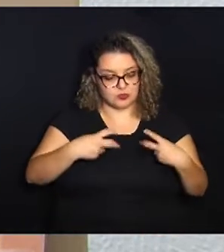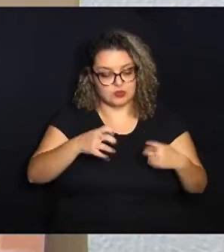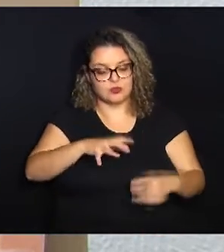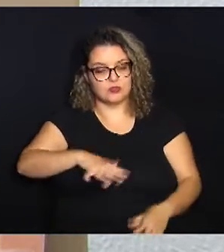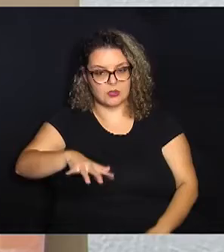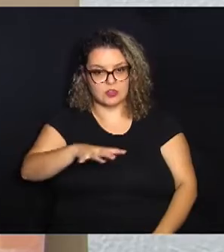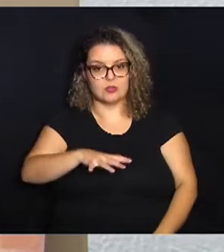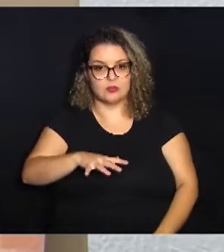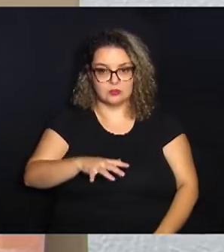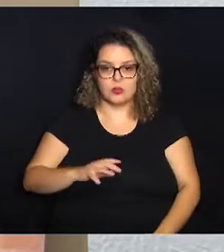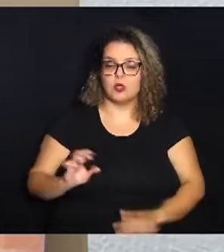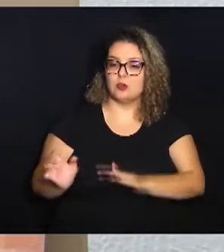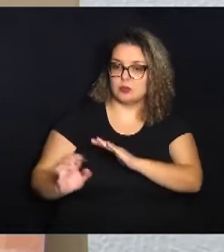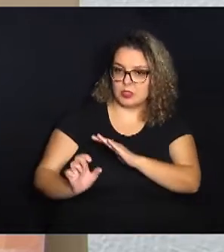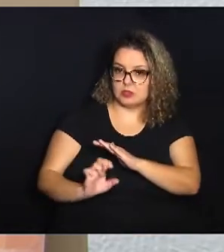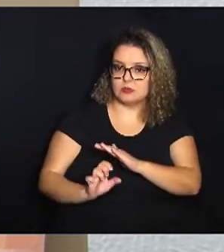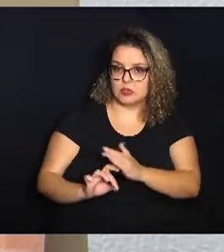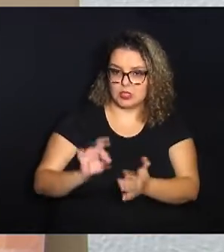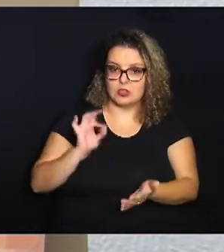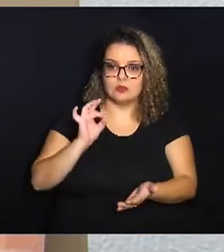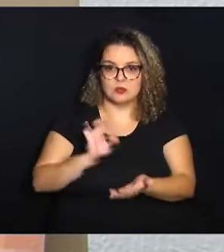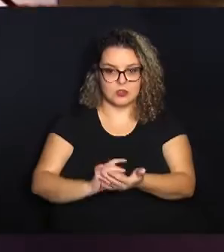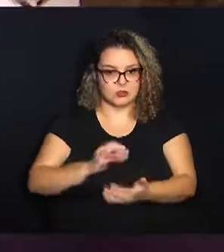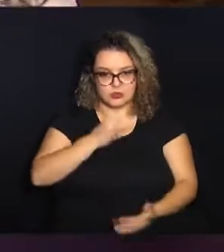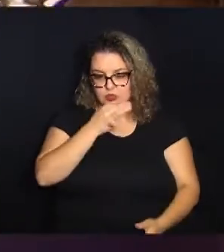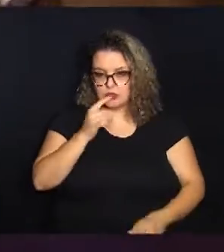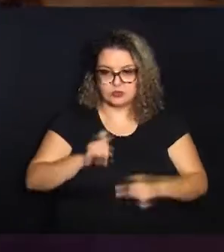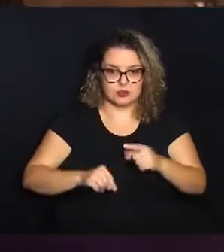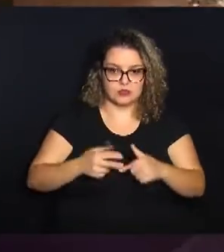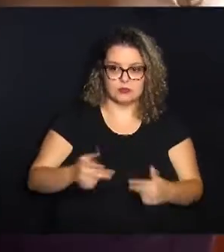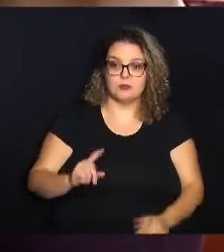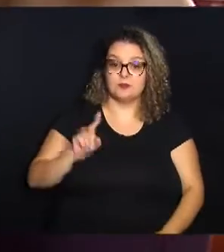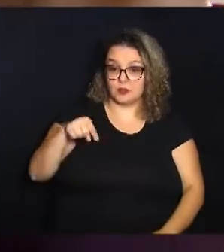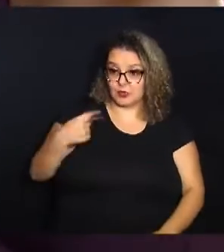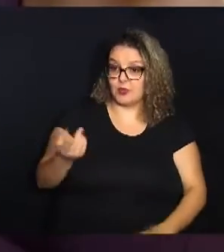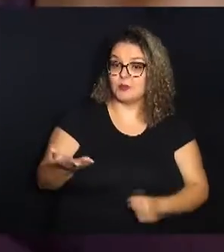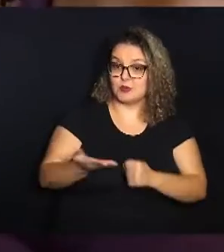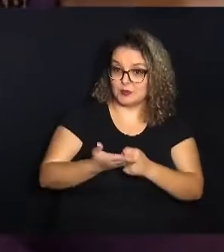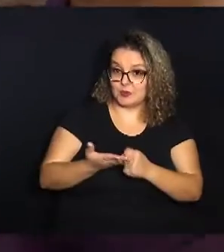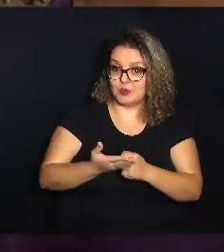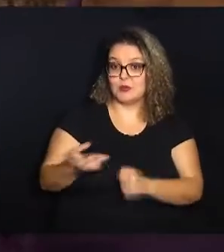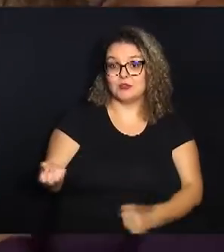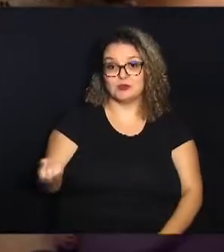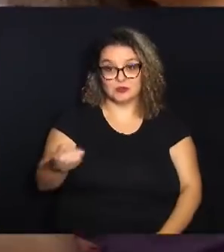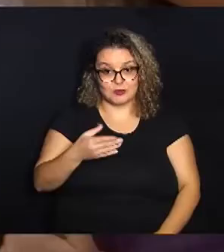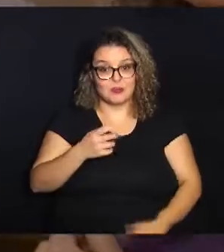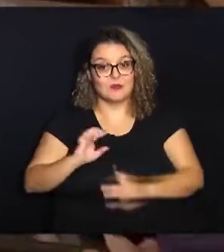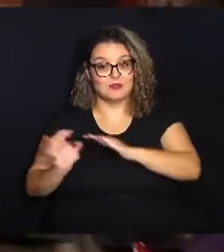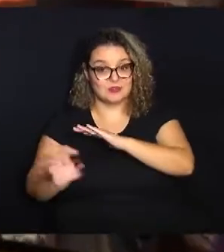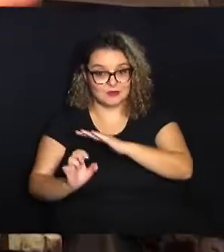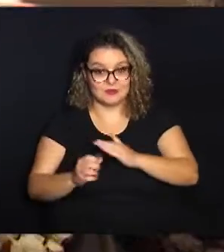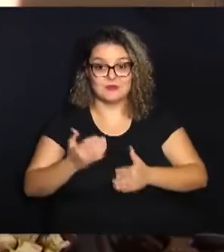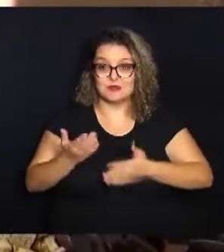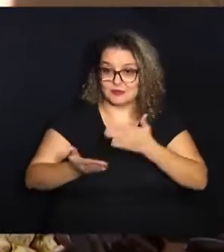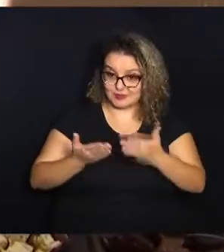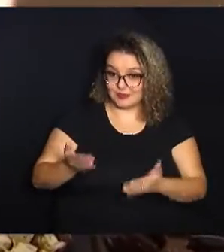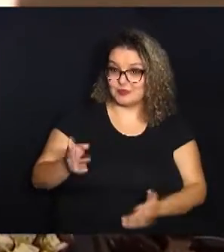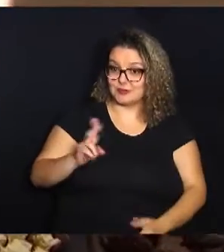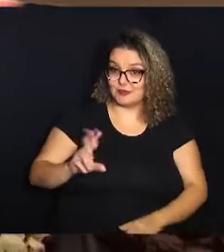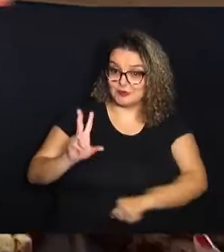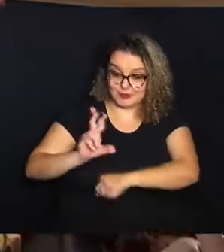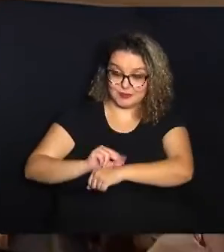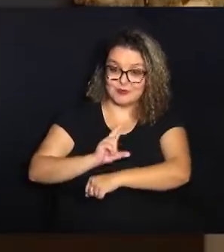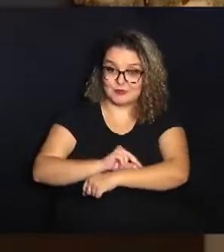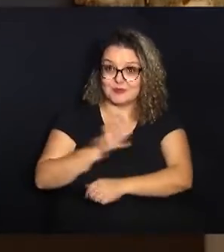mercado como uma empresa realmente de ótimos produtos. No próximo bloco, novos negócios que tratam do uso do grilo